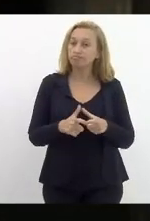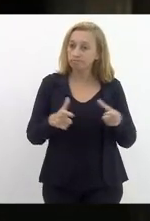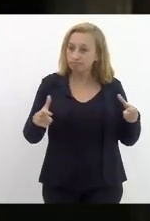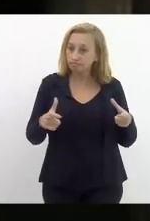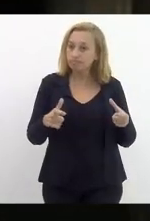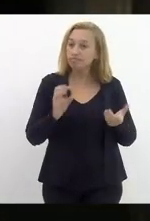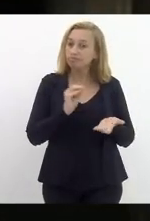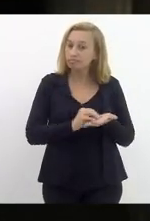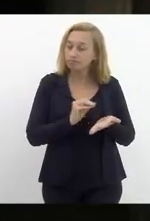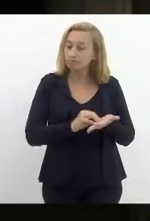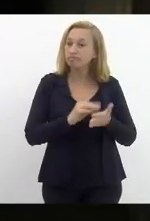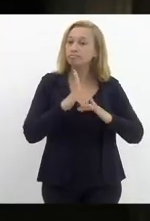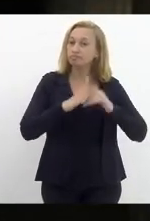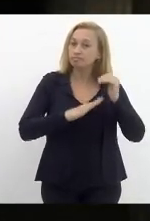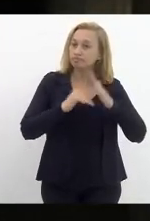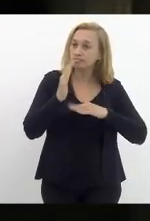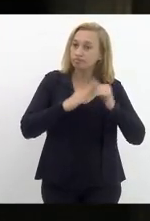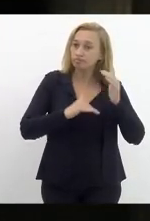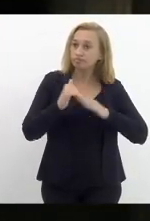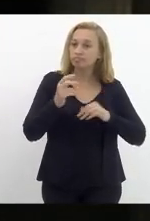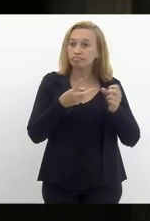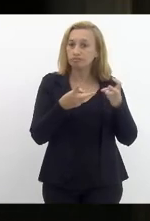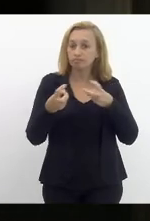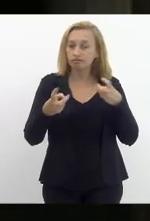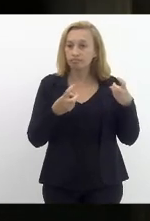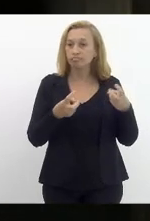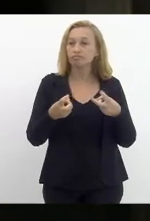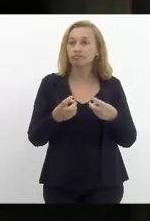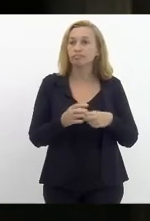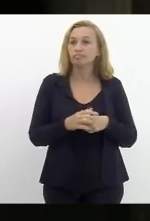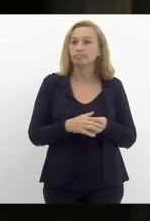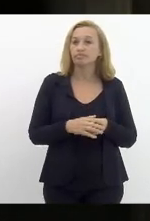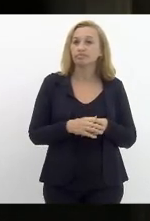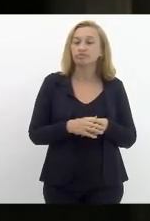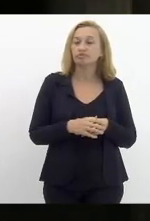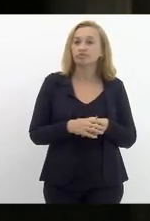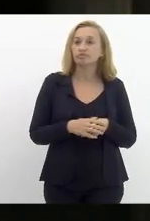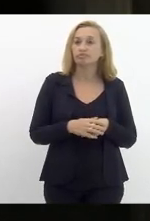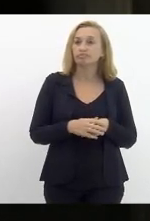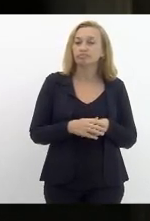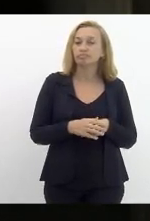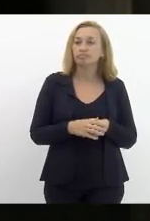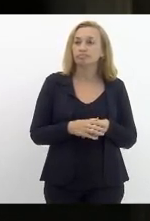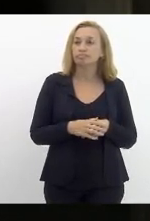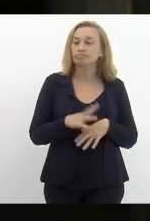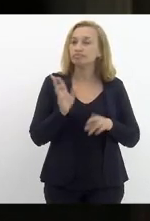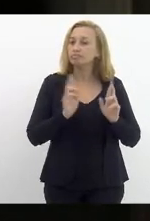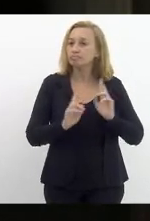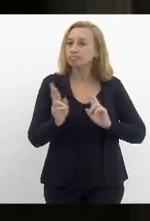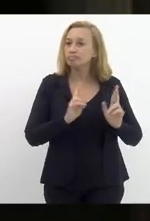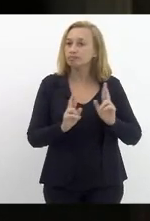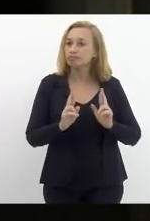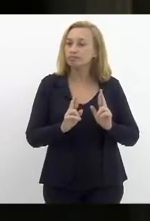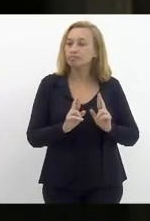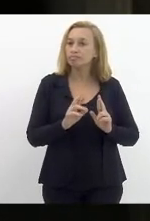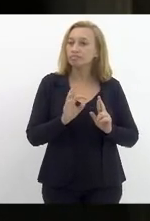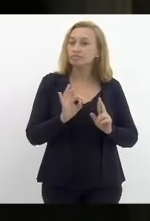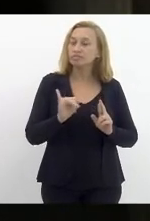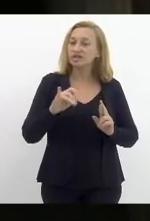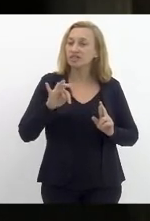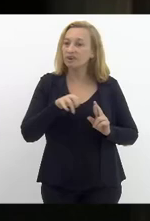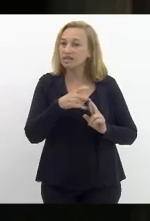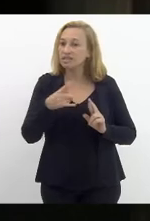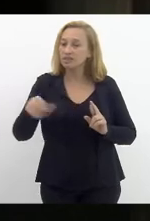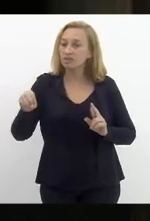e da falta de profissionais. Observamos aí uma condição com relação à intervenção federal